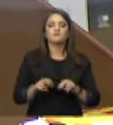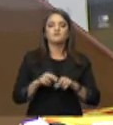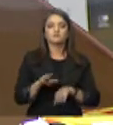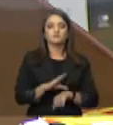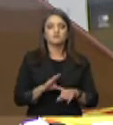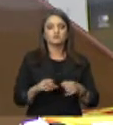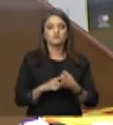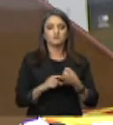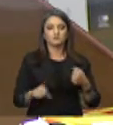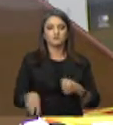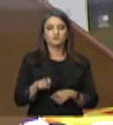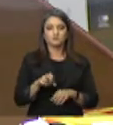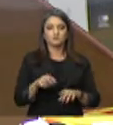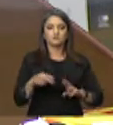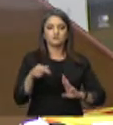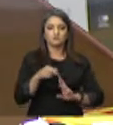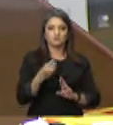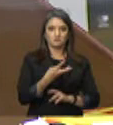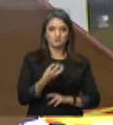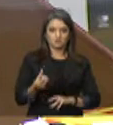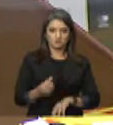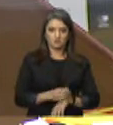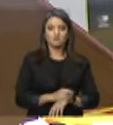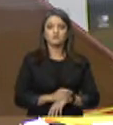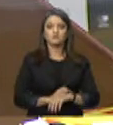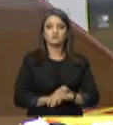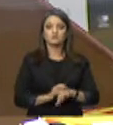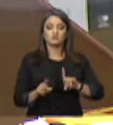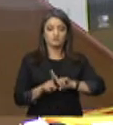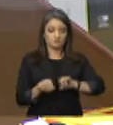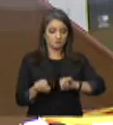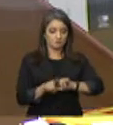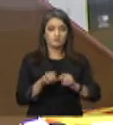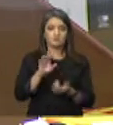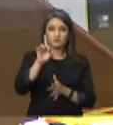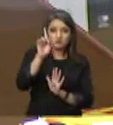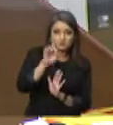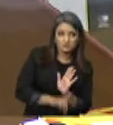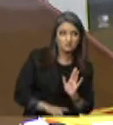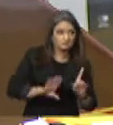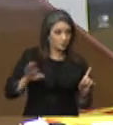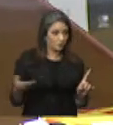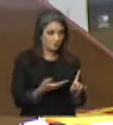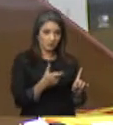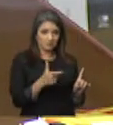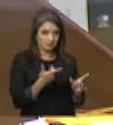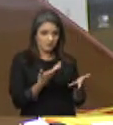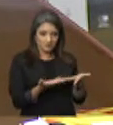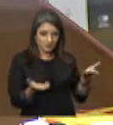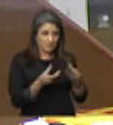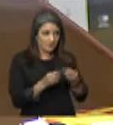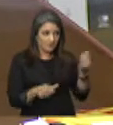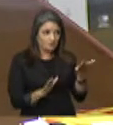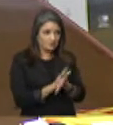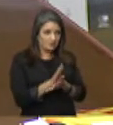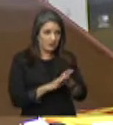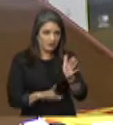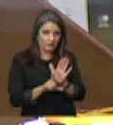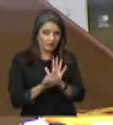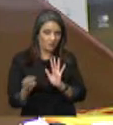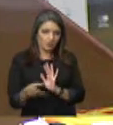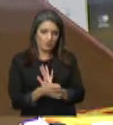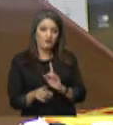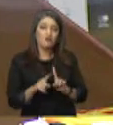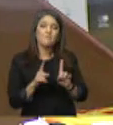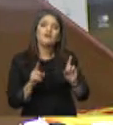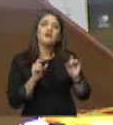constituição no Artigo 5º inciso 36 e resto os direitos do réu não foram prejudicados pela nova lei mas ao